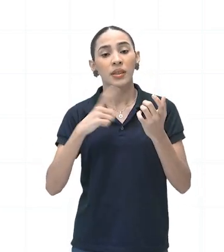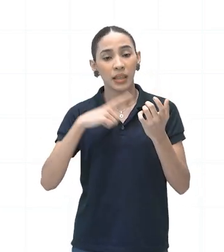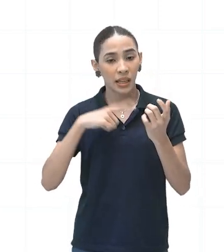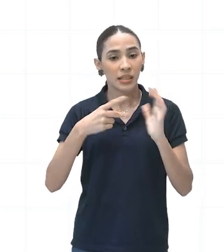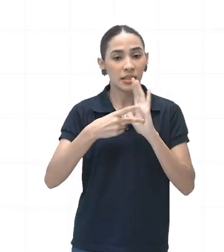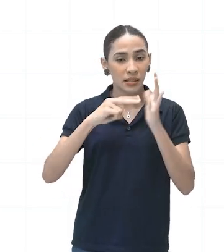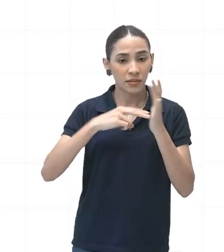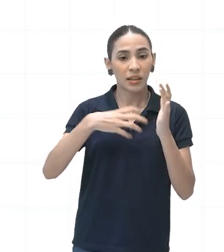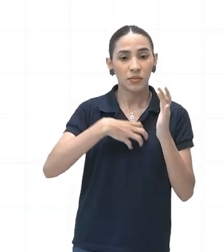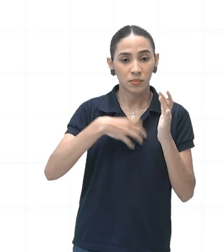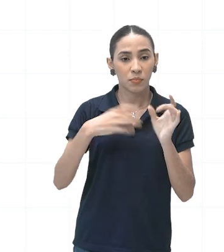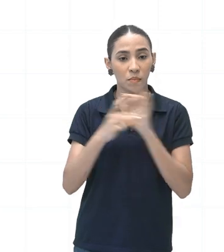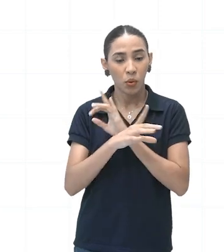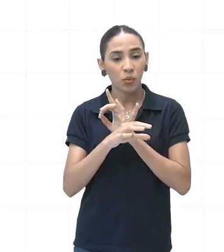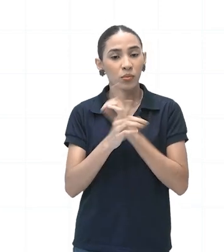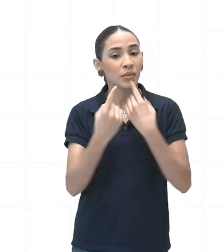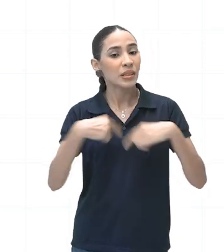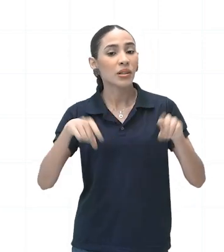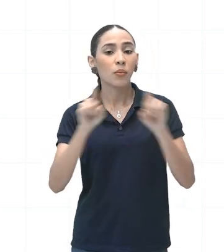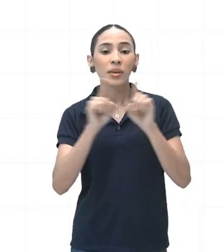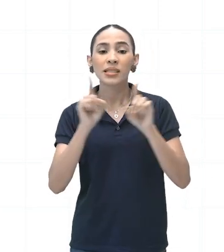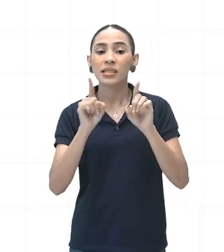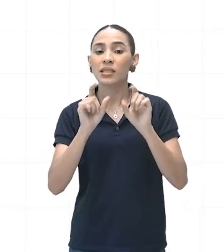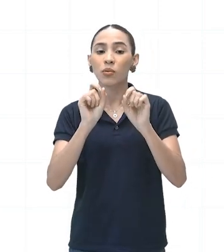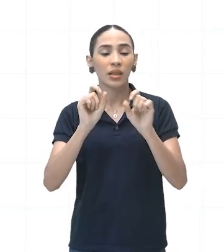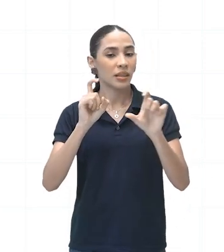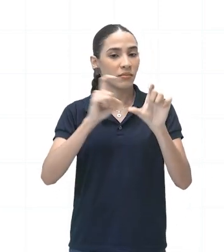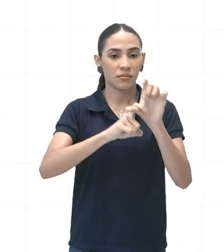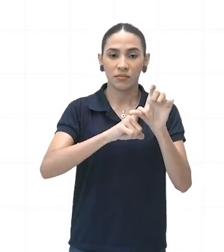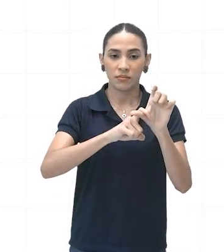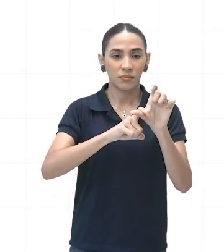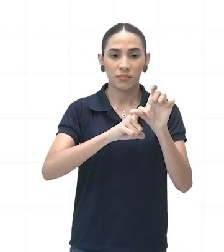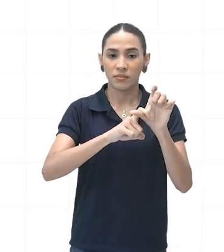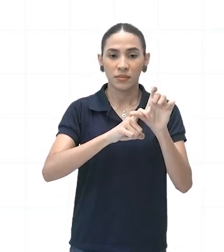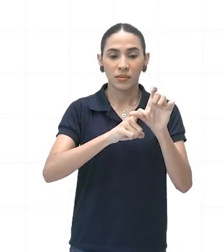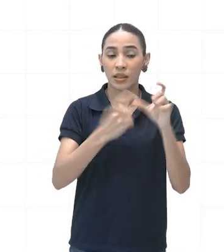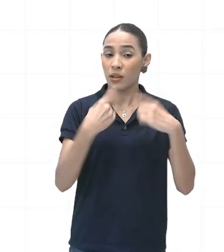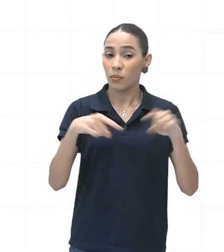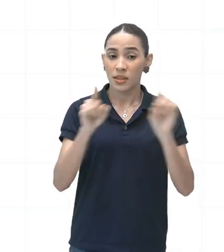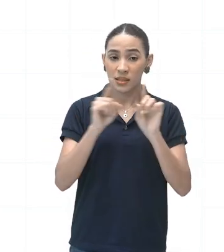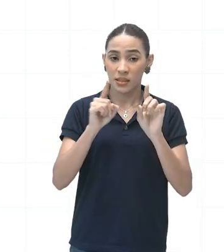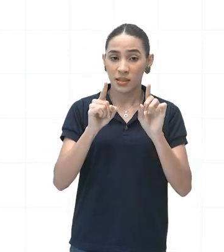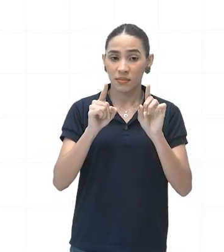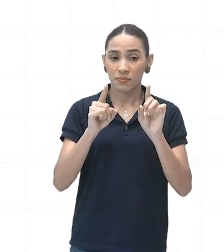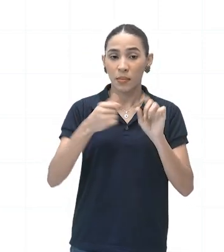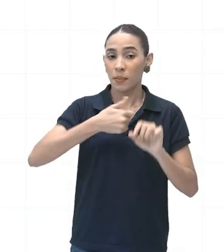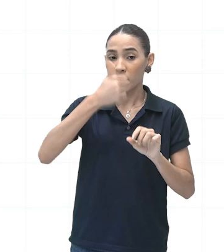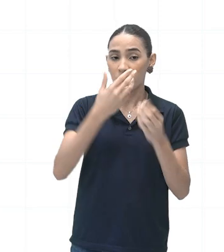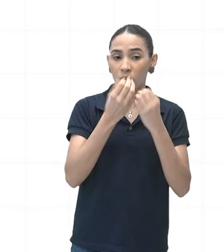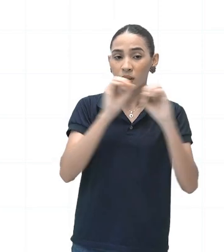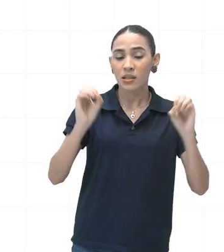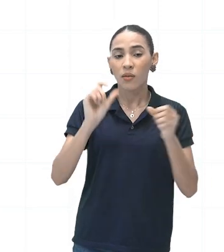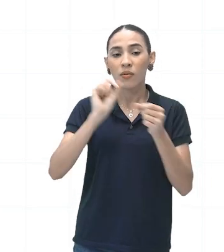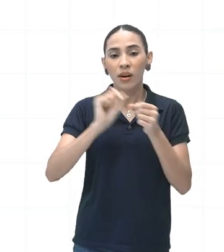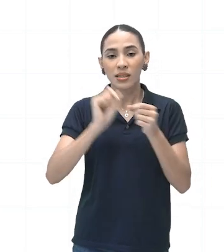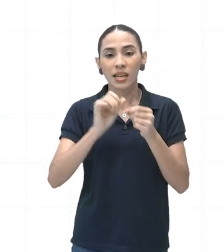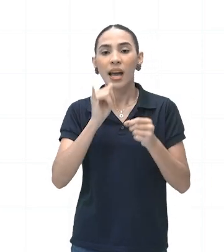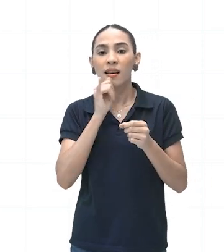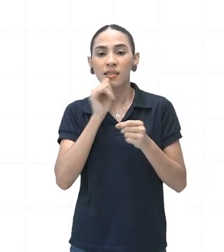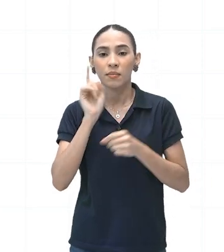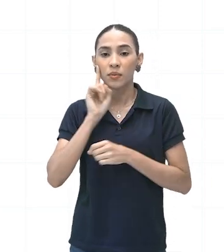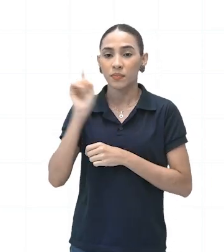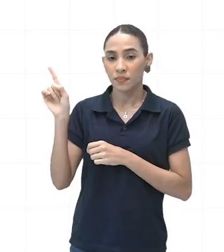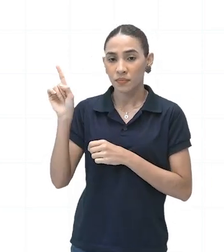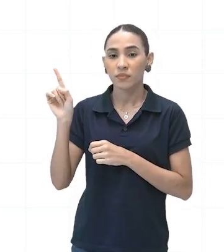um sentido completo sem que ela dependa da primeira. Isso vai fazer com que as orações apresentadas